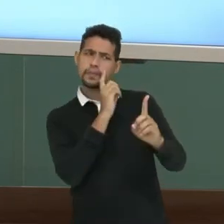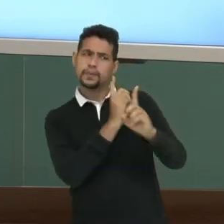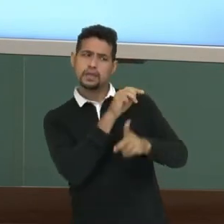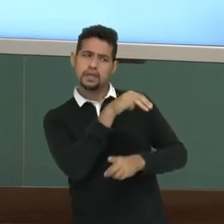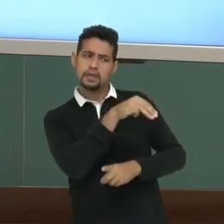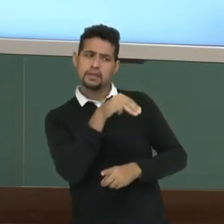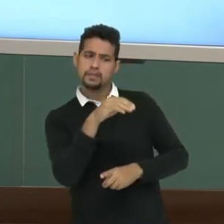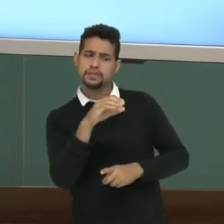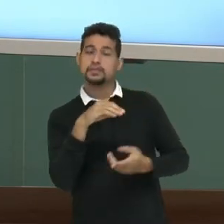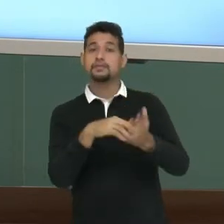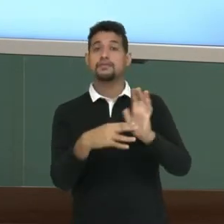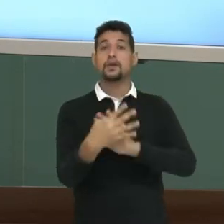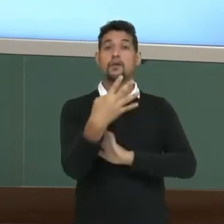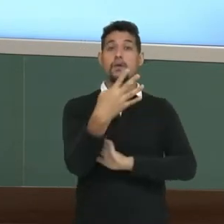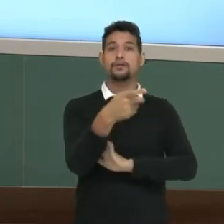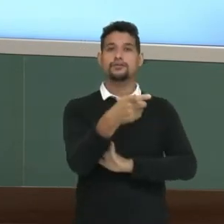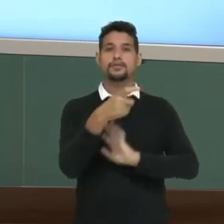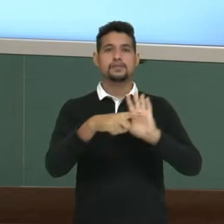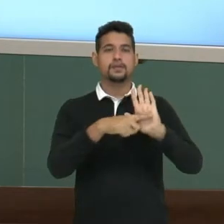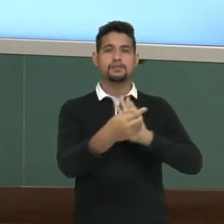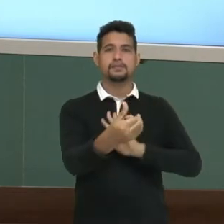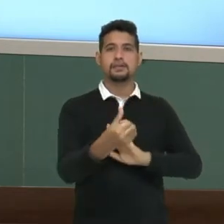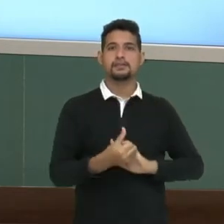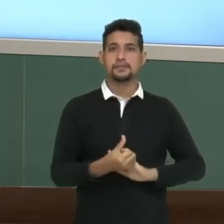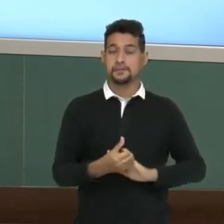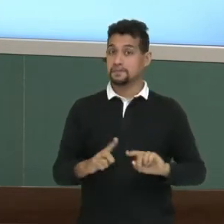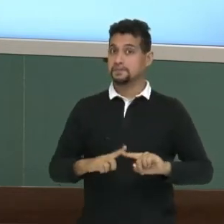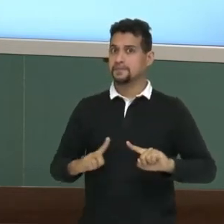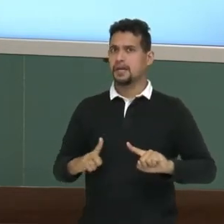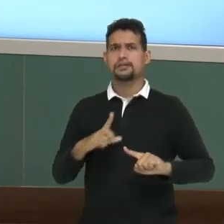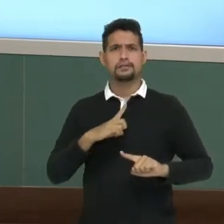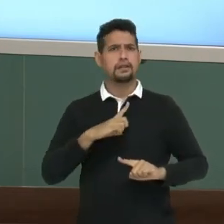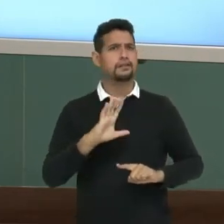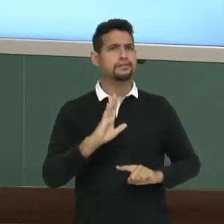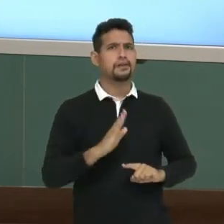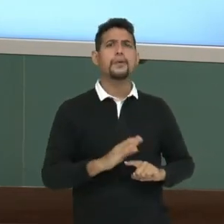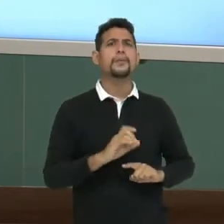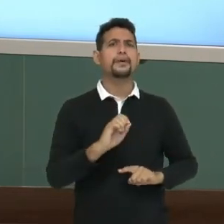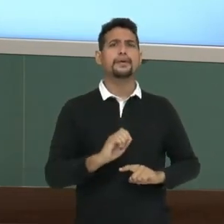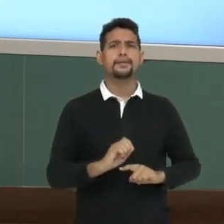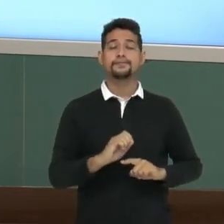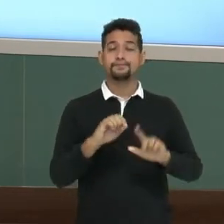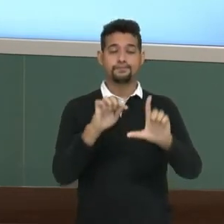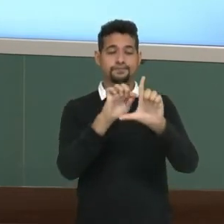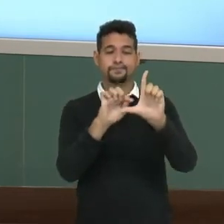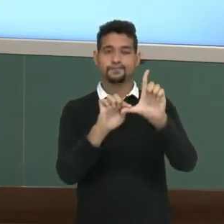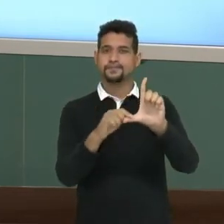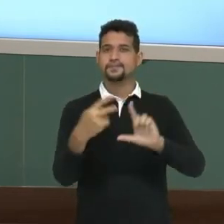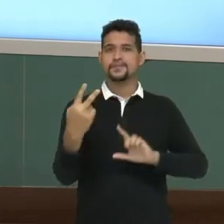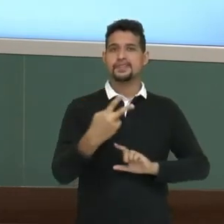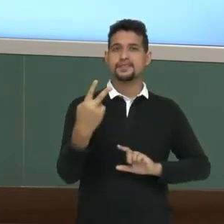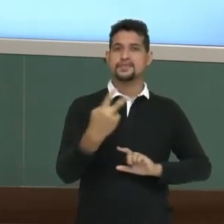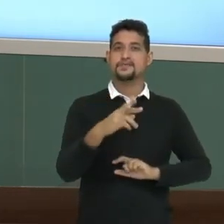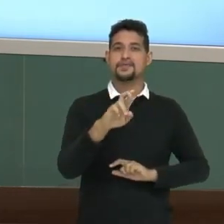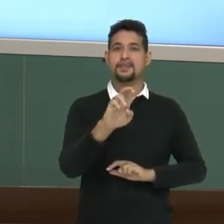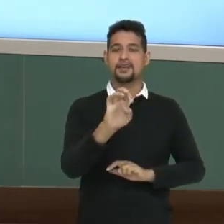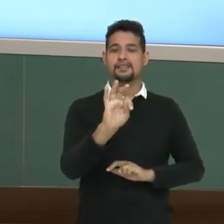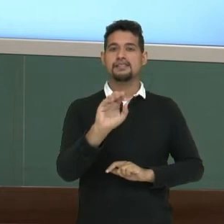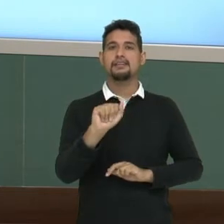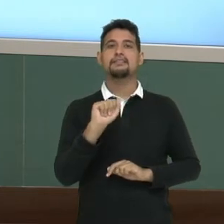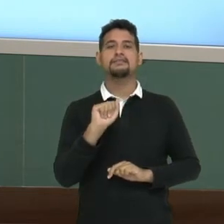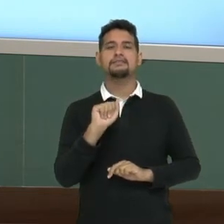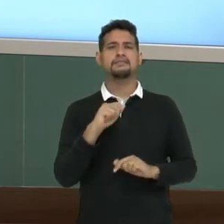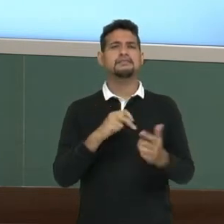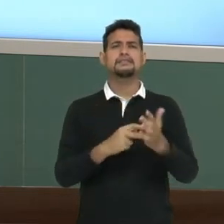deu 4x menos 6. Com isso, já temos aqui o coeficiente angular da segunda reta, que o